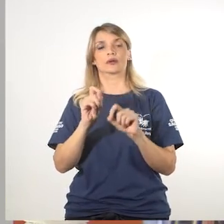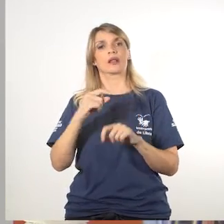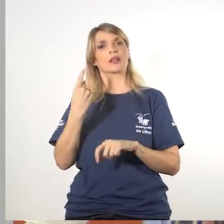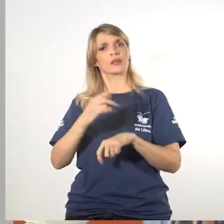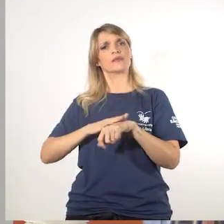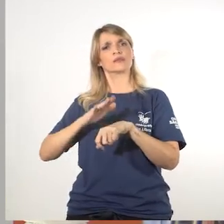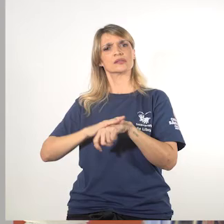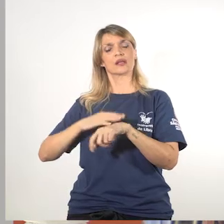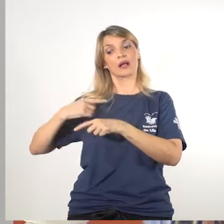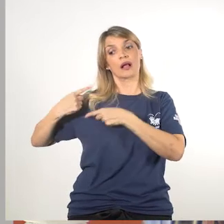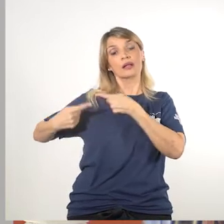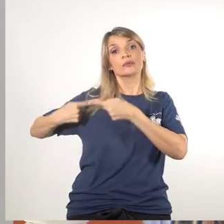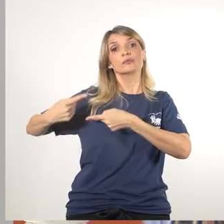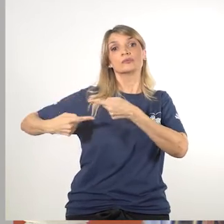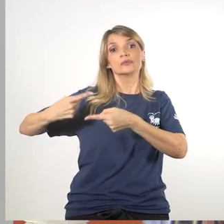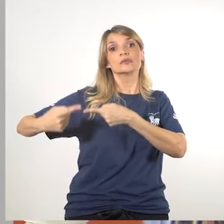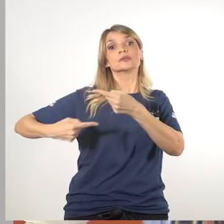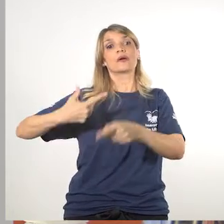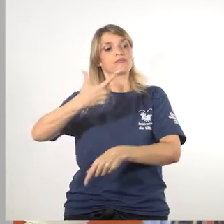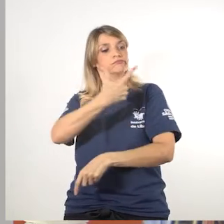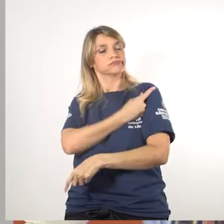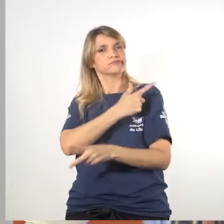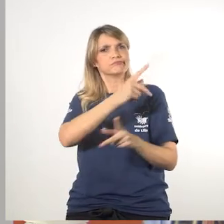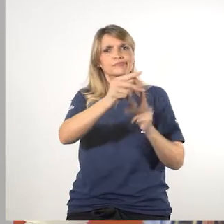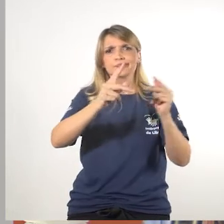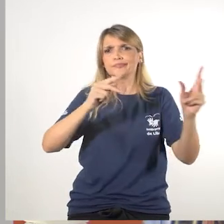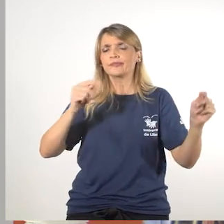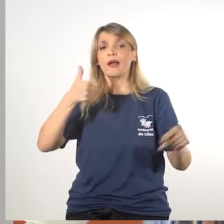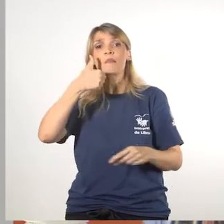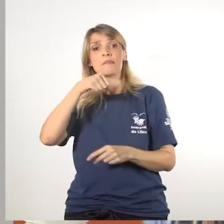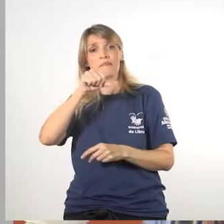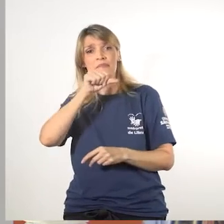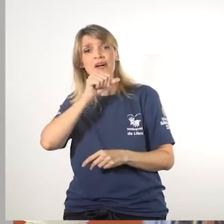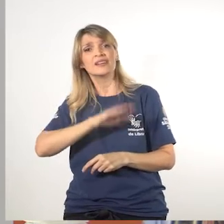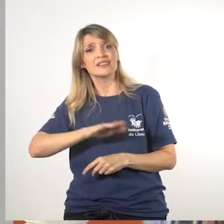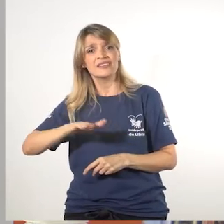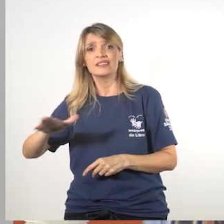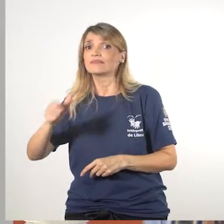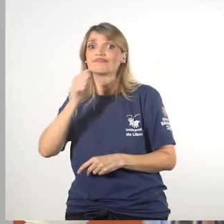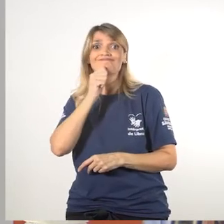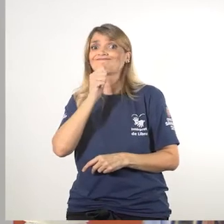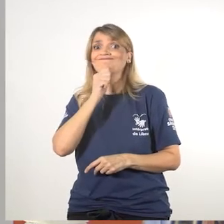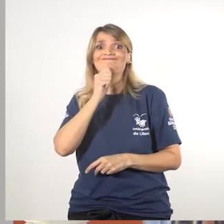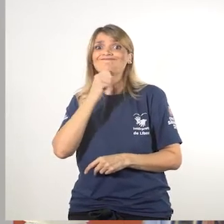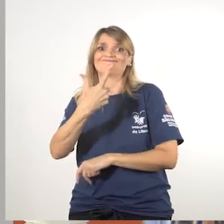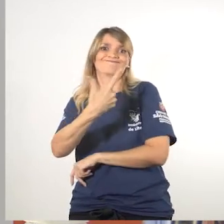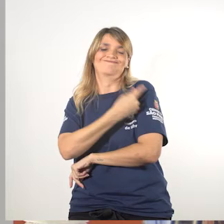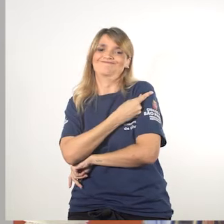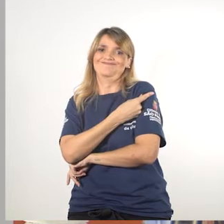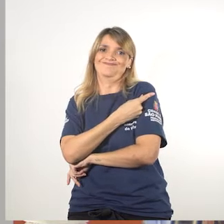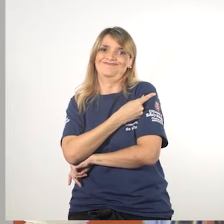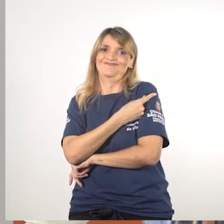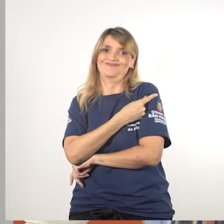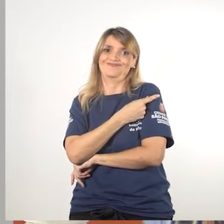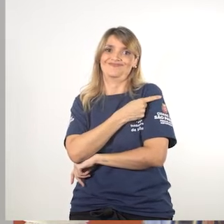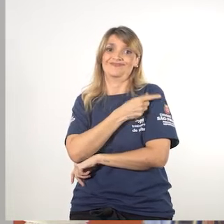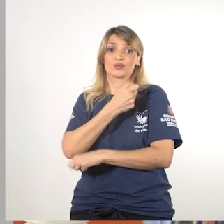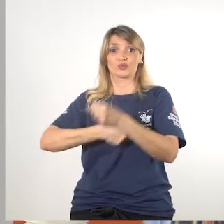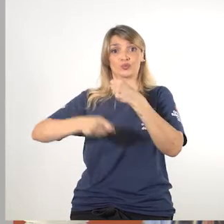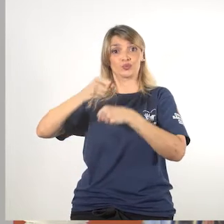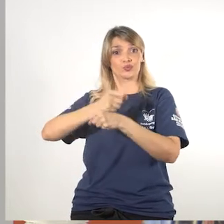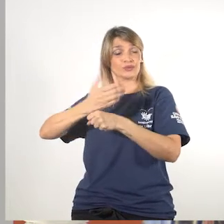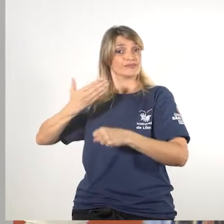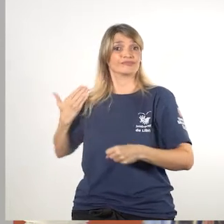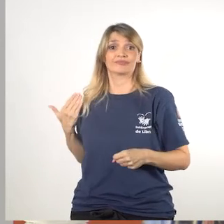uma atualização vacinal. Muitas mães e crianças não foram vacinadas neste último ano, por conta de